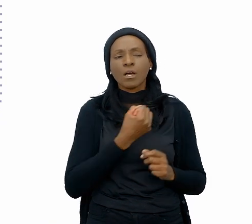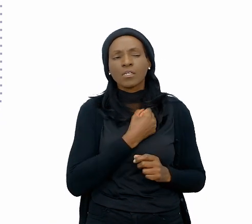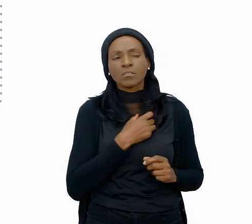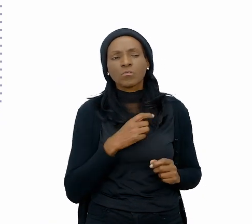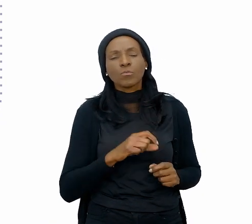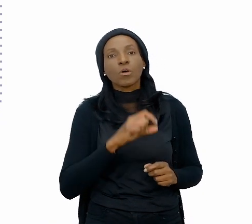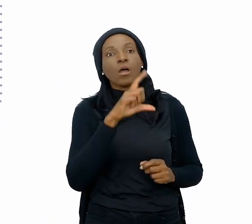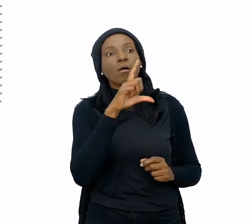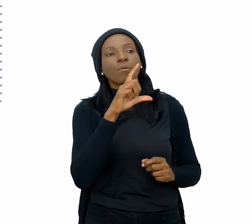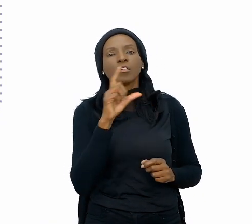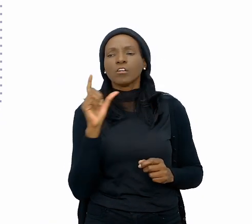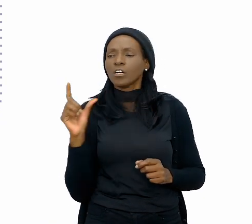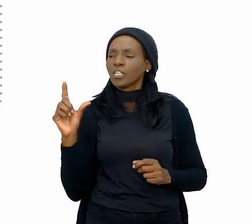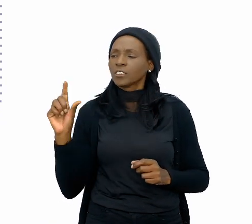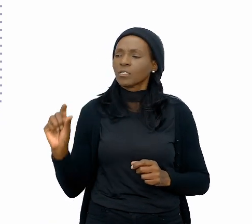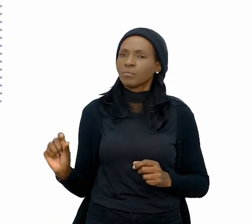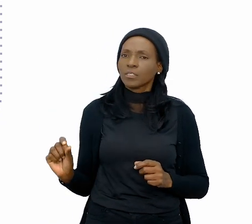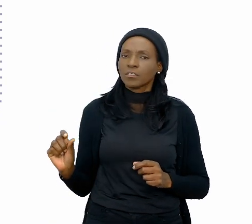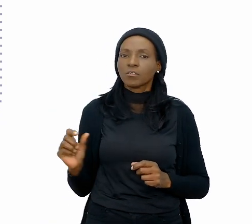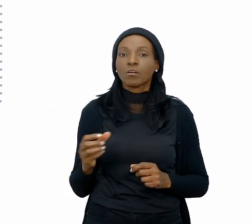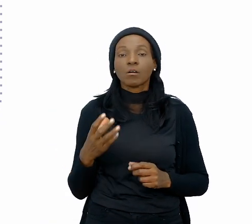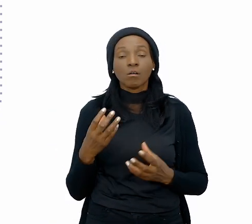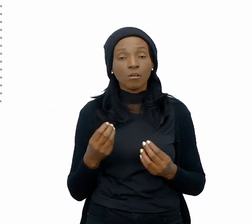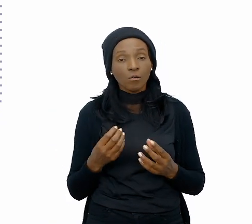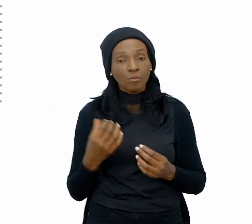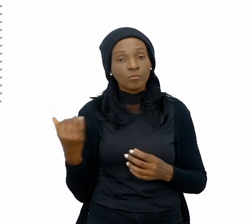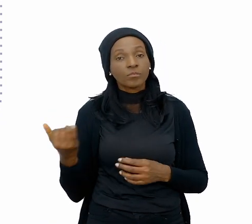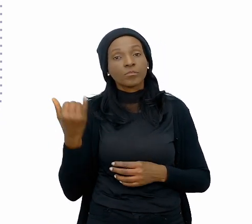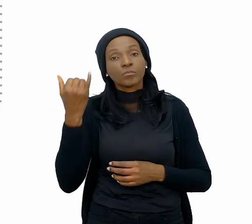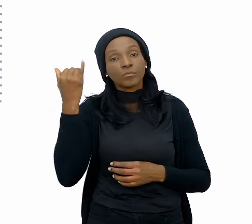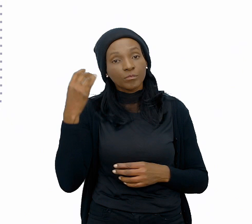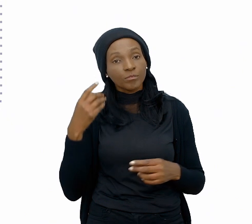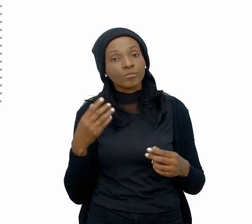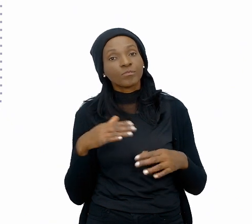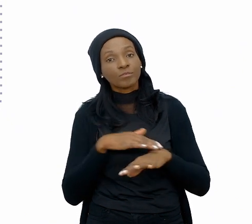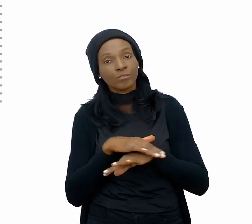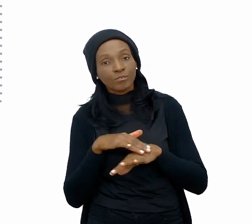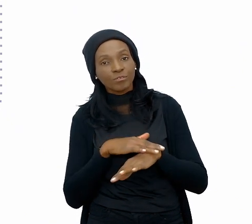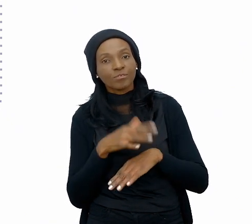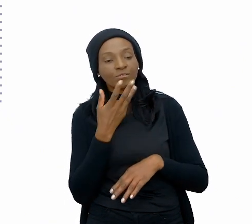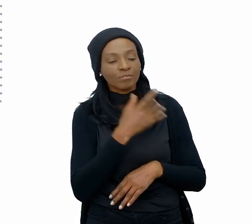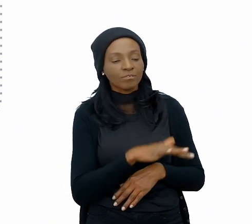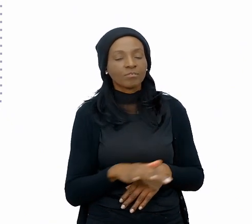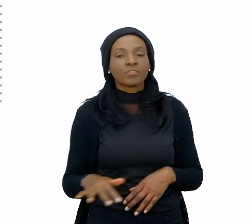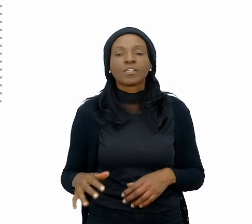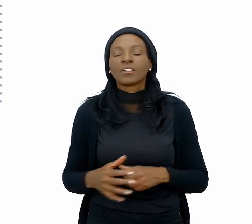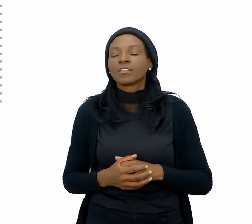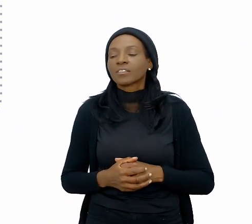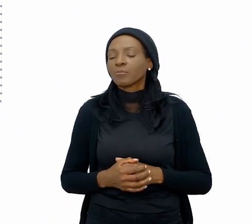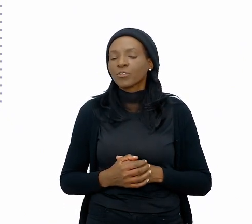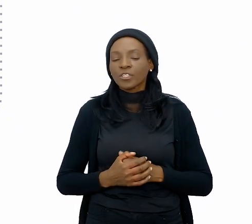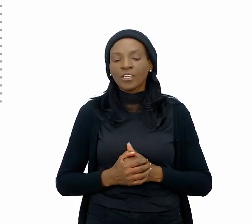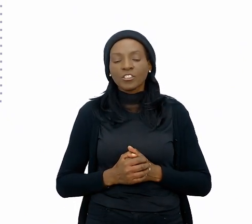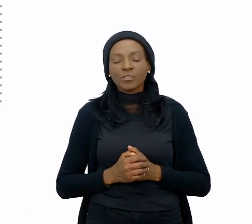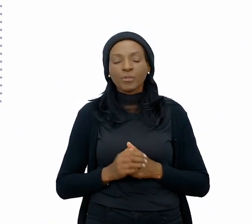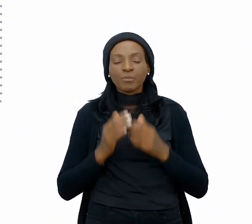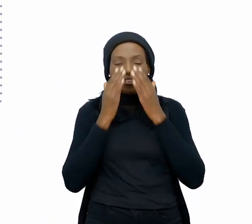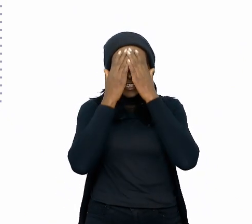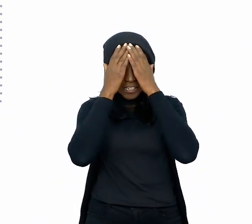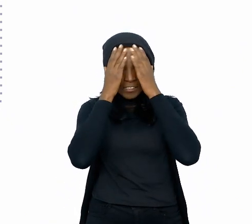ou qual é o menor. Isso é bastante interessante discutir com as crianças. Outro aspecto